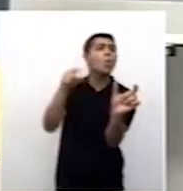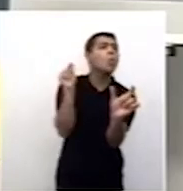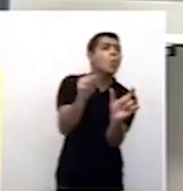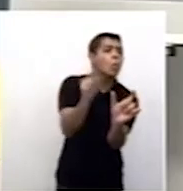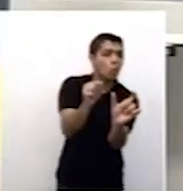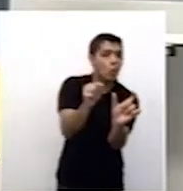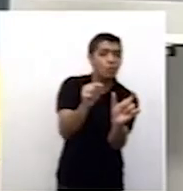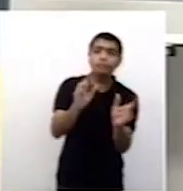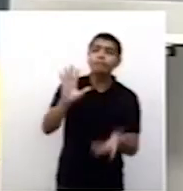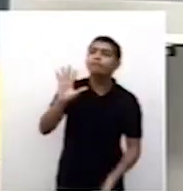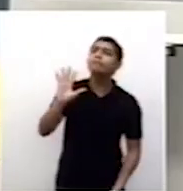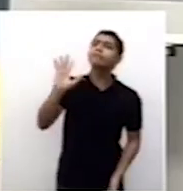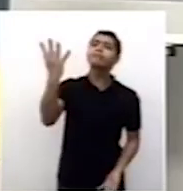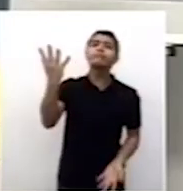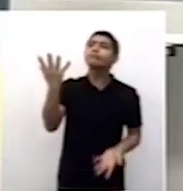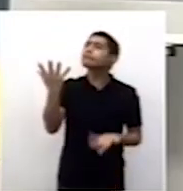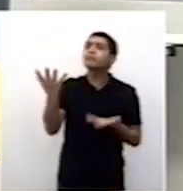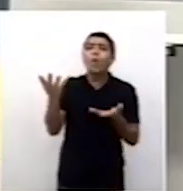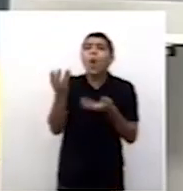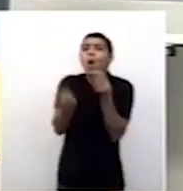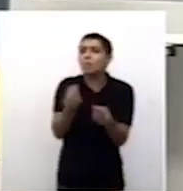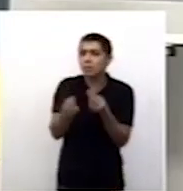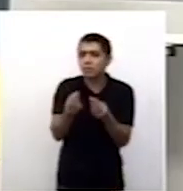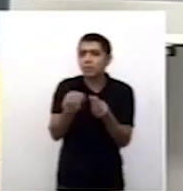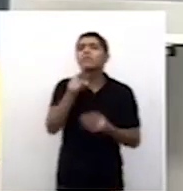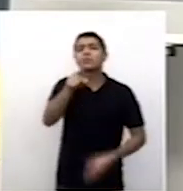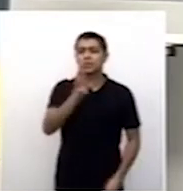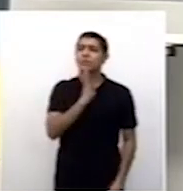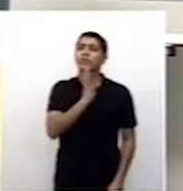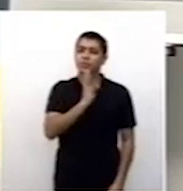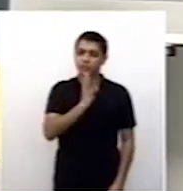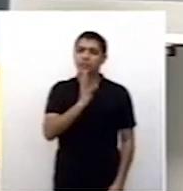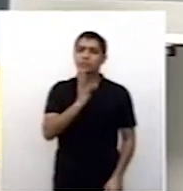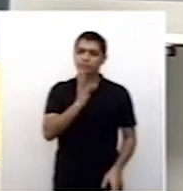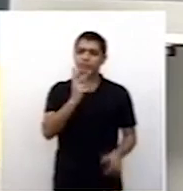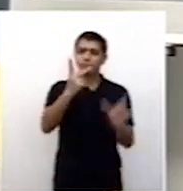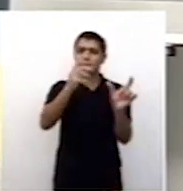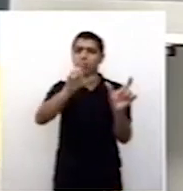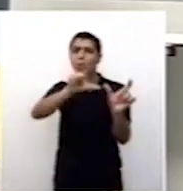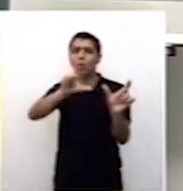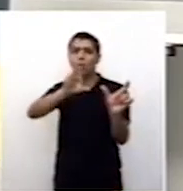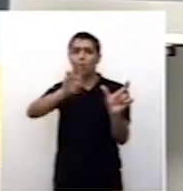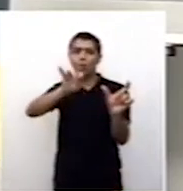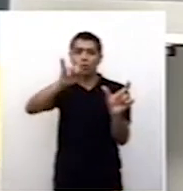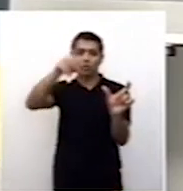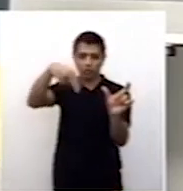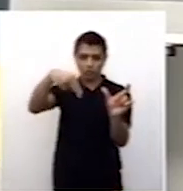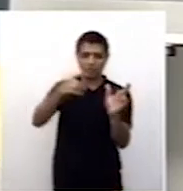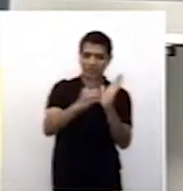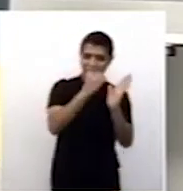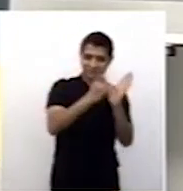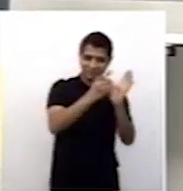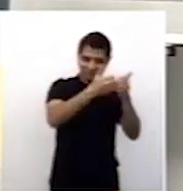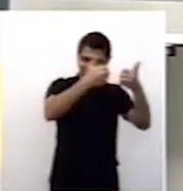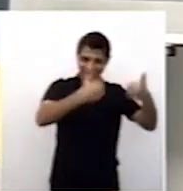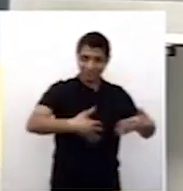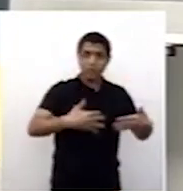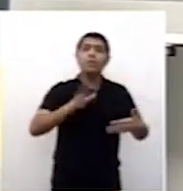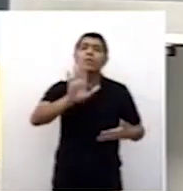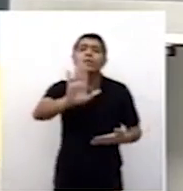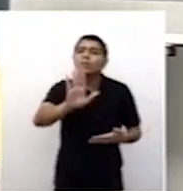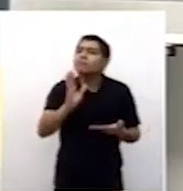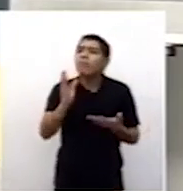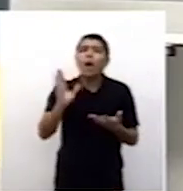poluição? Agora você já sabe o que é pollution, já tem a definição ali no dicionário. Agora eu quero saber de vocês como ocorre